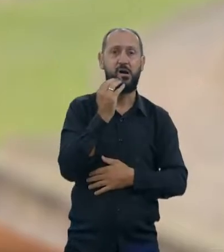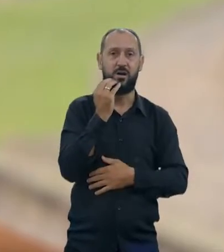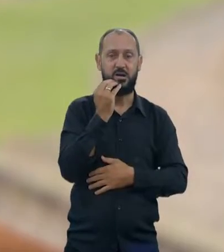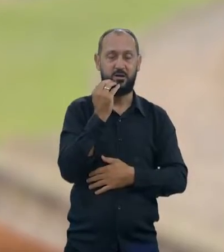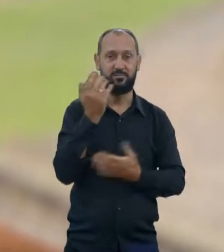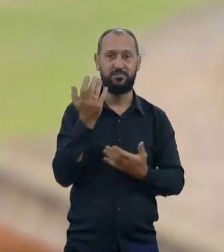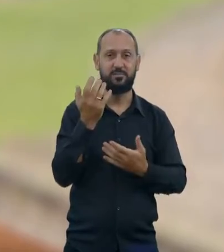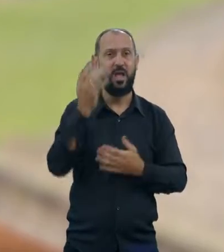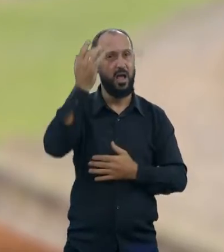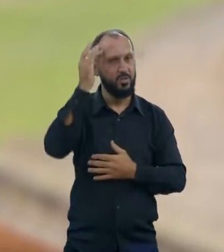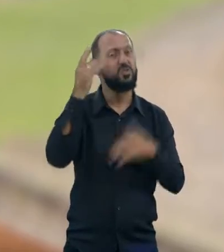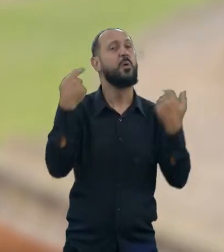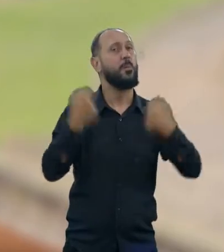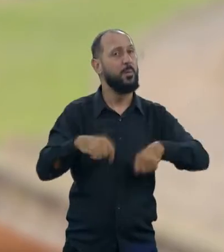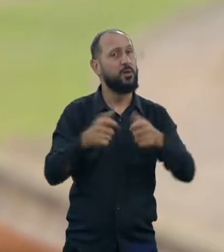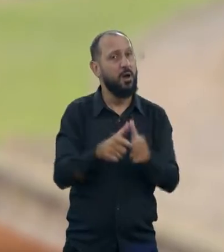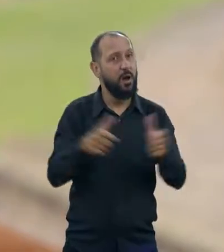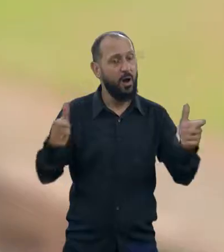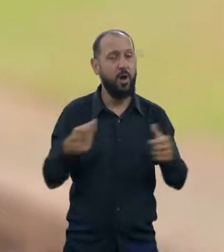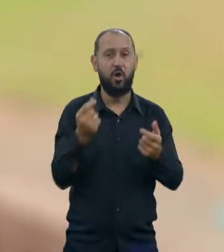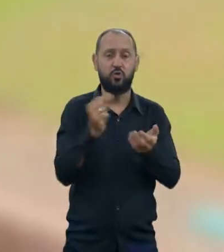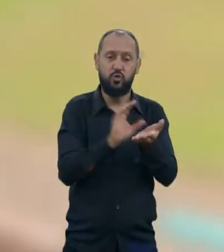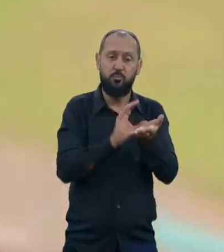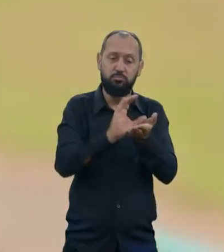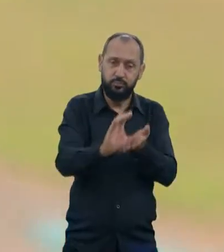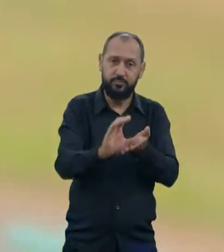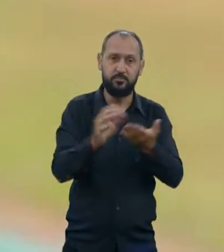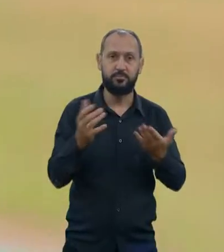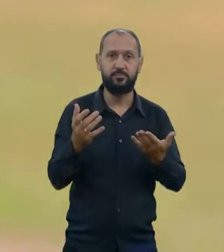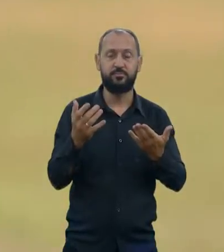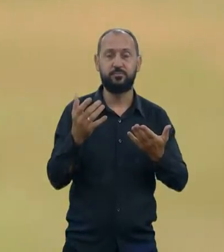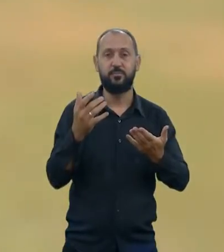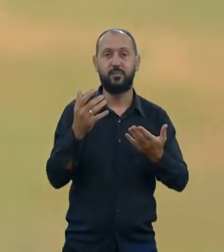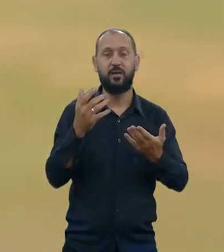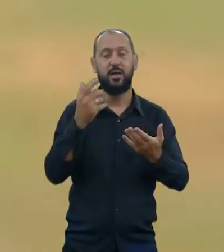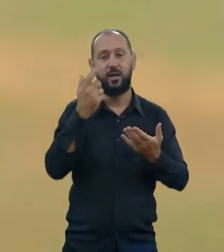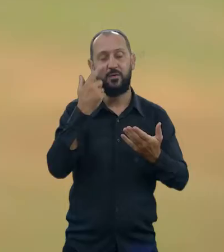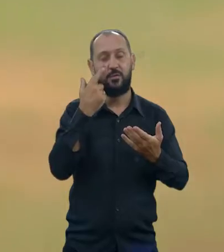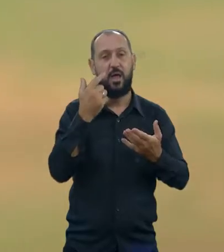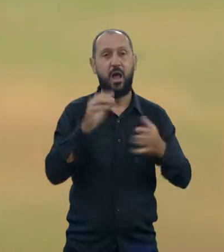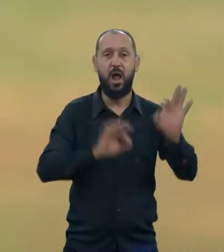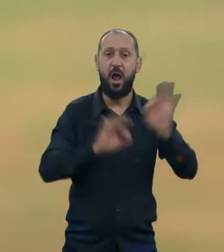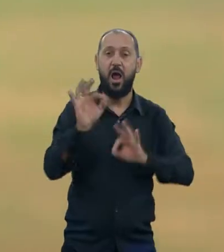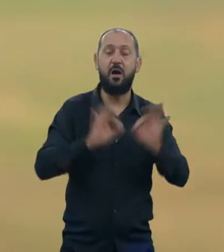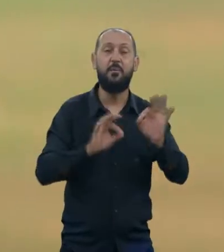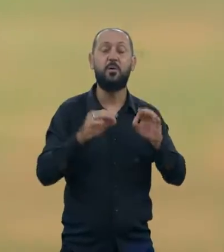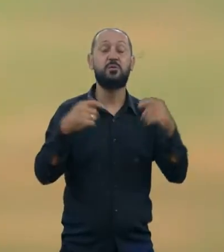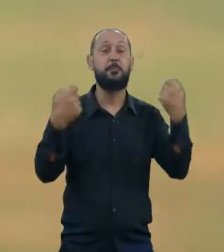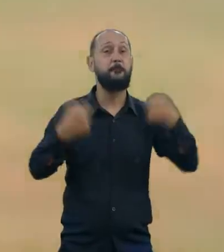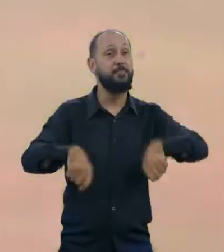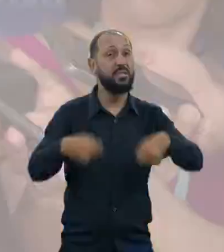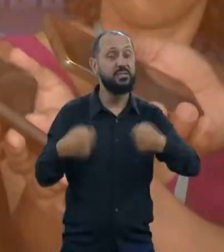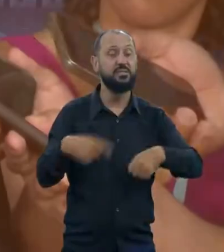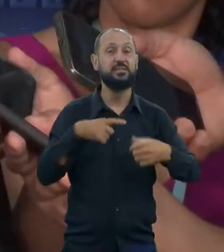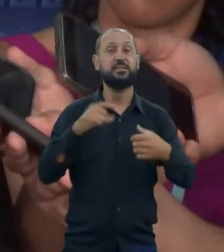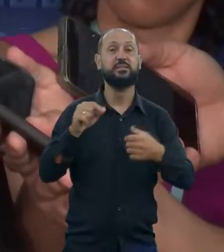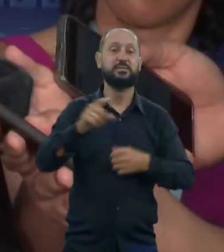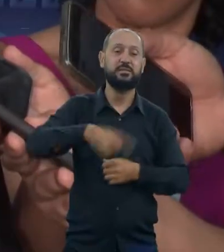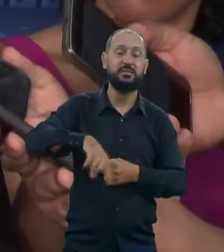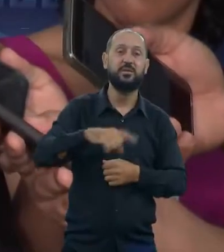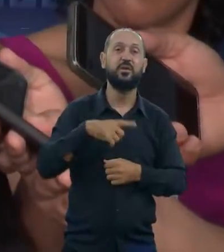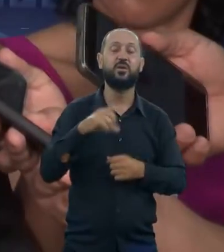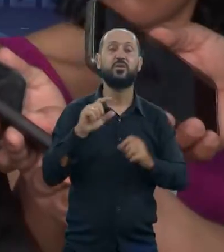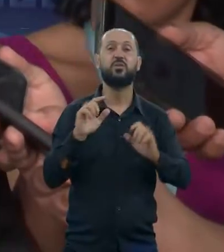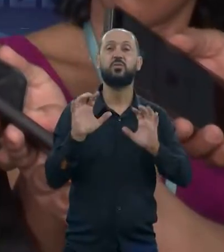iluminação deficiente no estádio. Acho que nós precisamos ampliar os recursos, fazer essas benfeitorias que precisam que